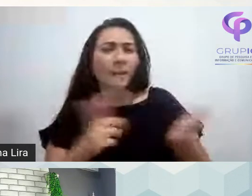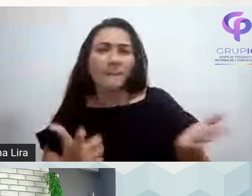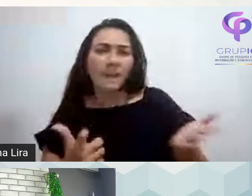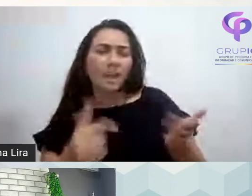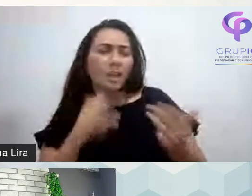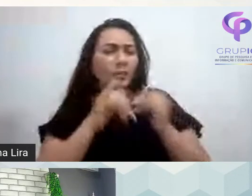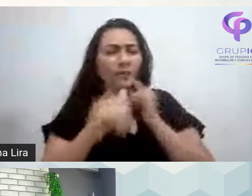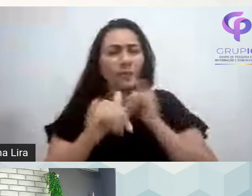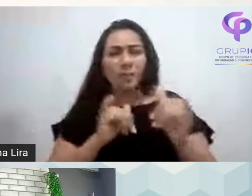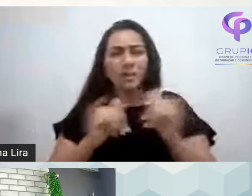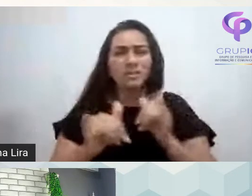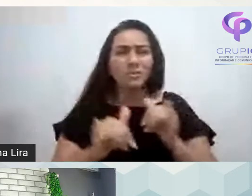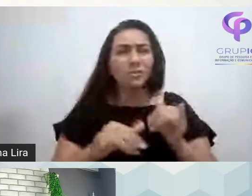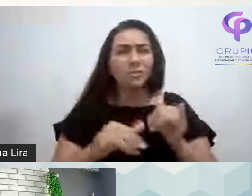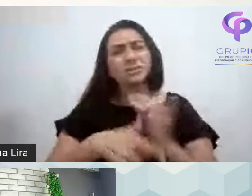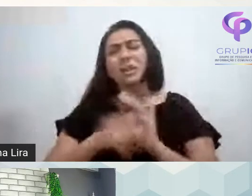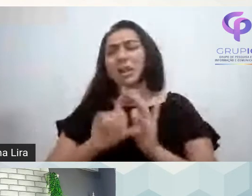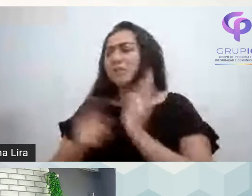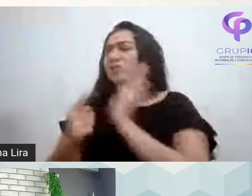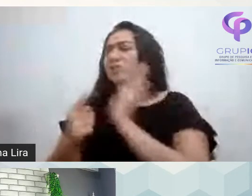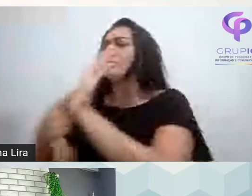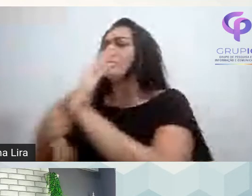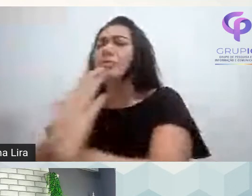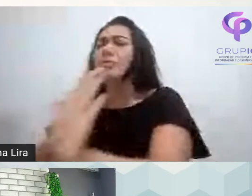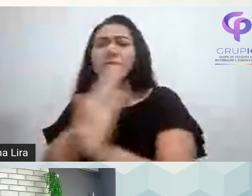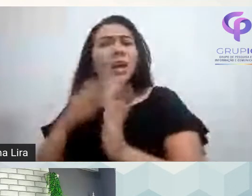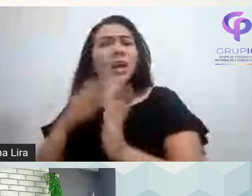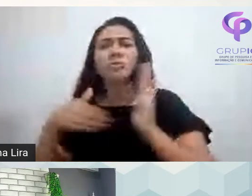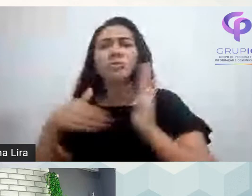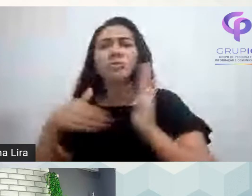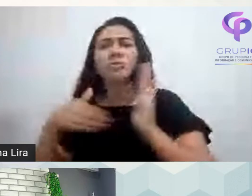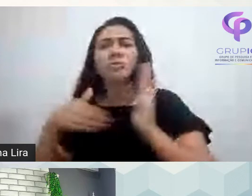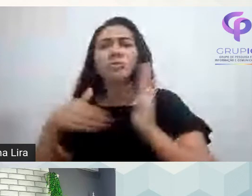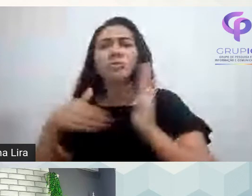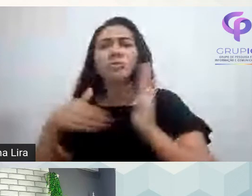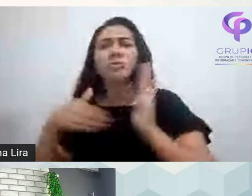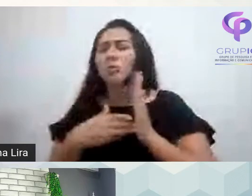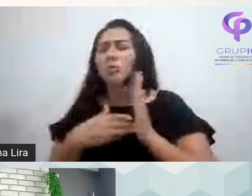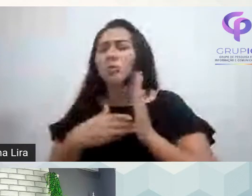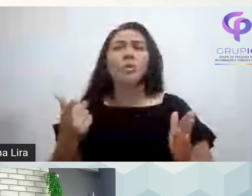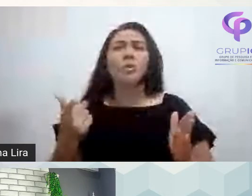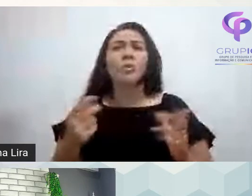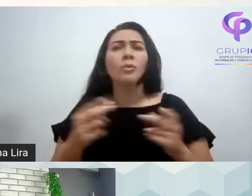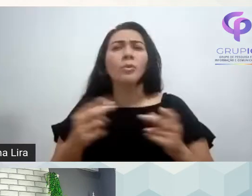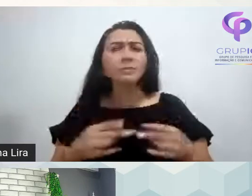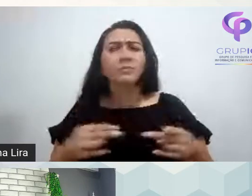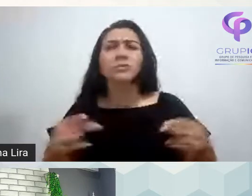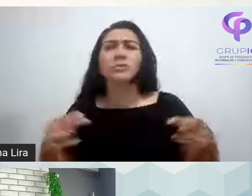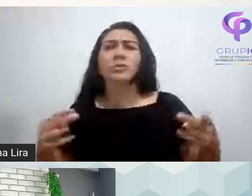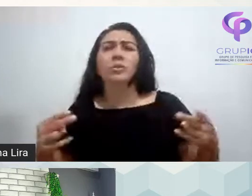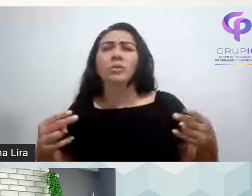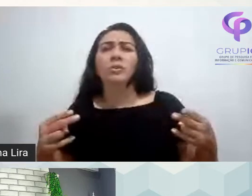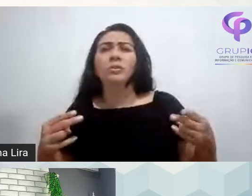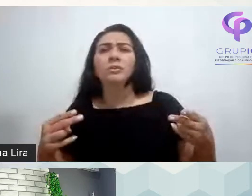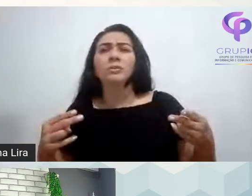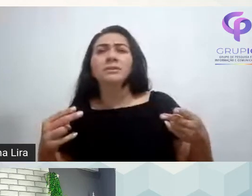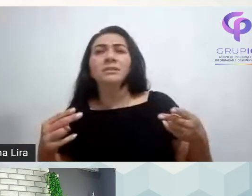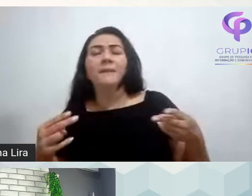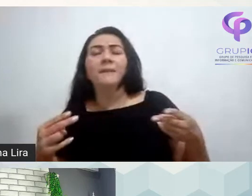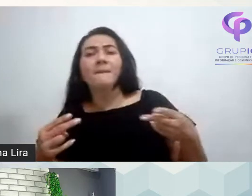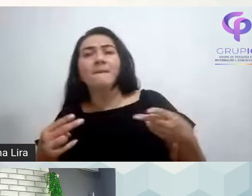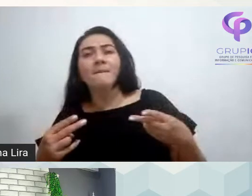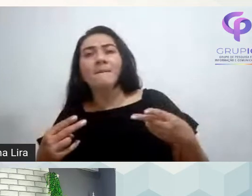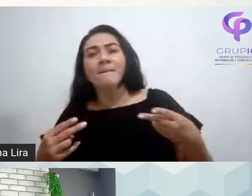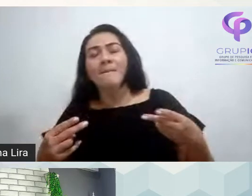documentação, depoimento, porque ali é na prestação de contas que a gente vê que aquilo que a gente escreveu lá no início